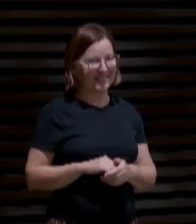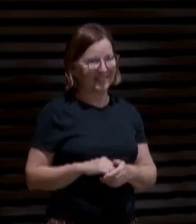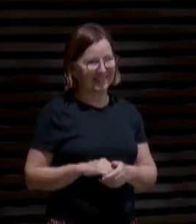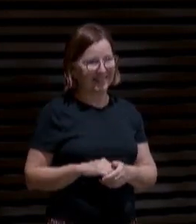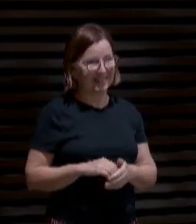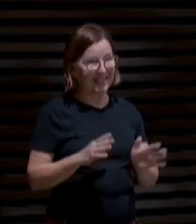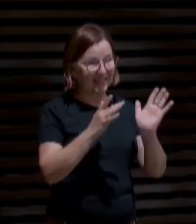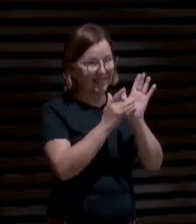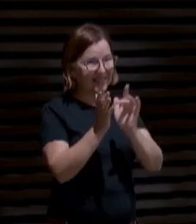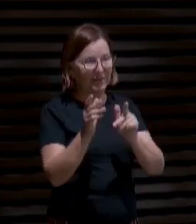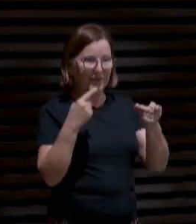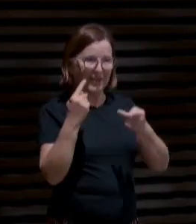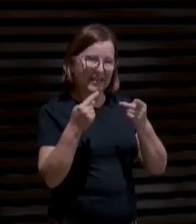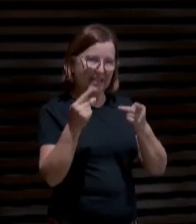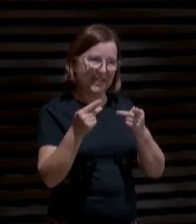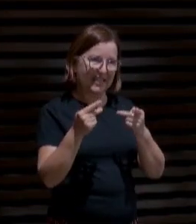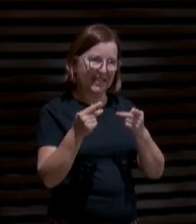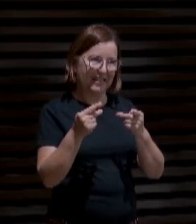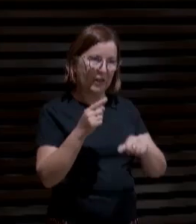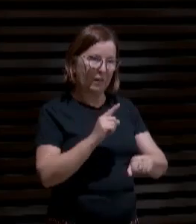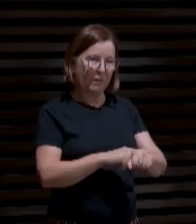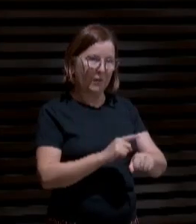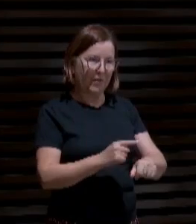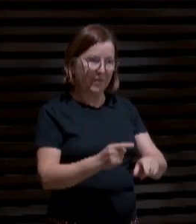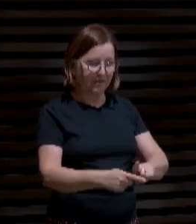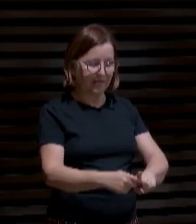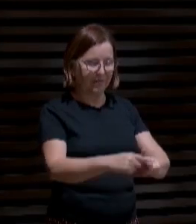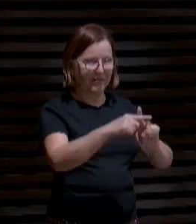Disse-lhes, pois, Jesus: quando levantardes o Filho do